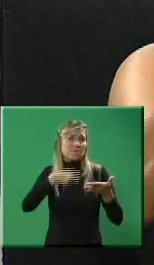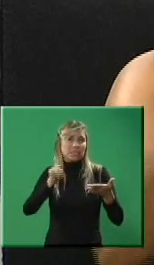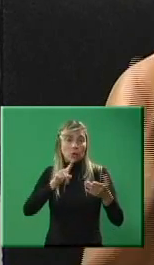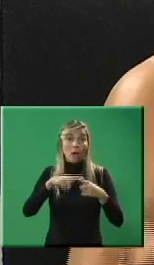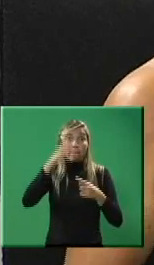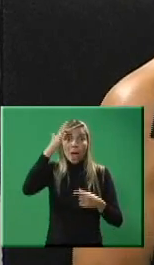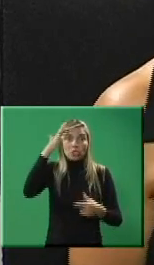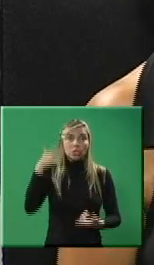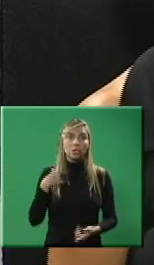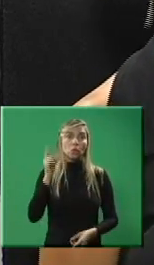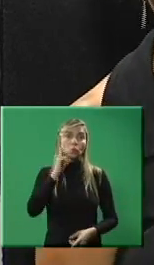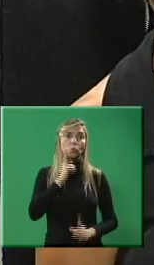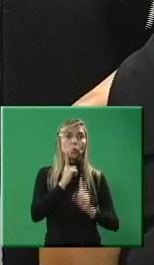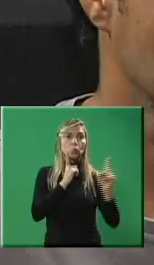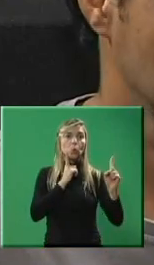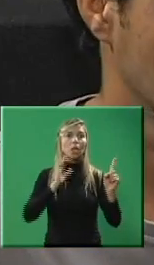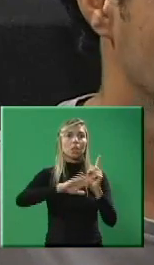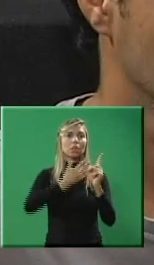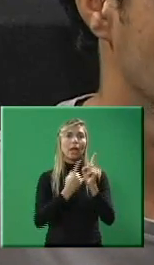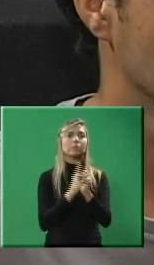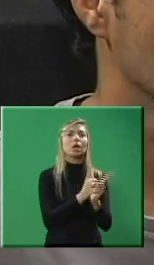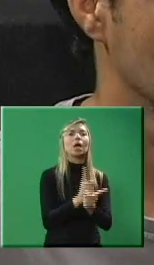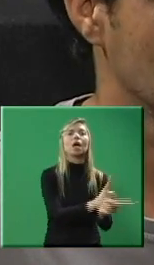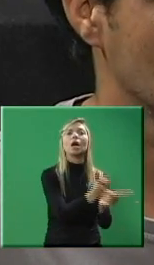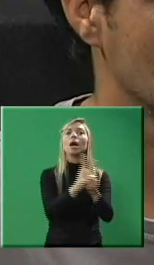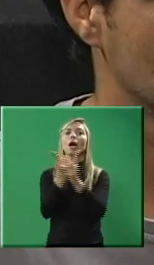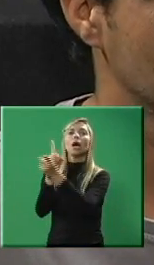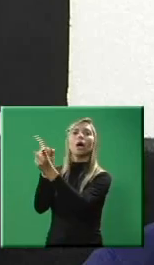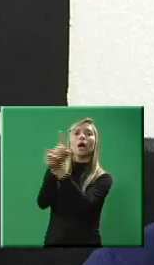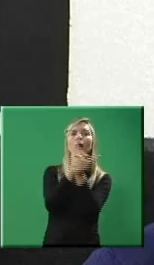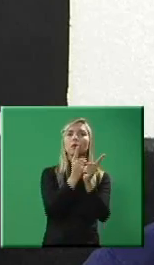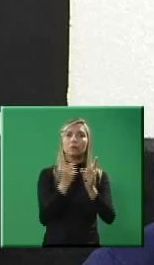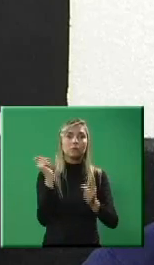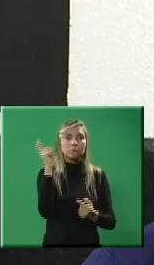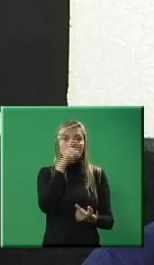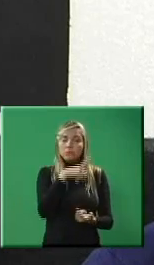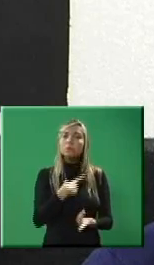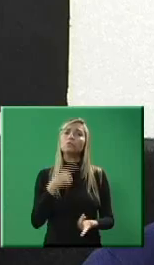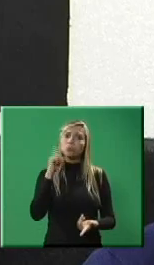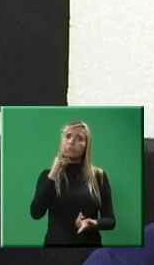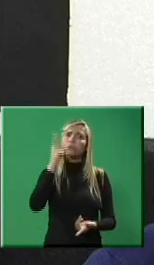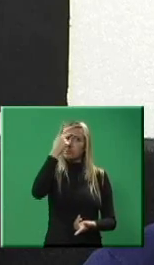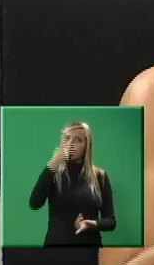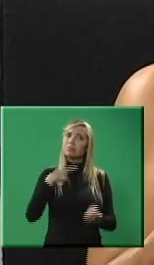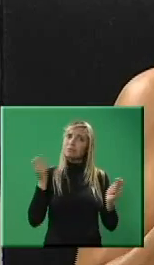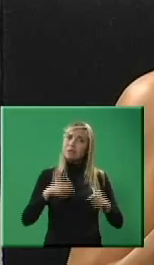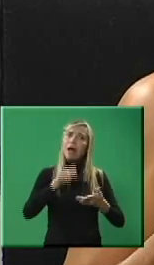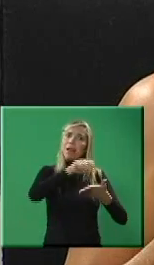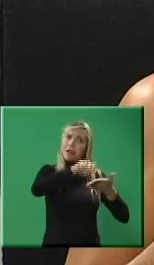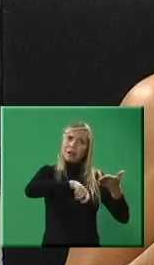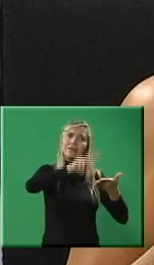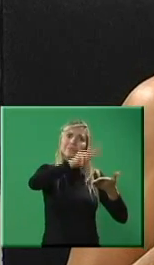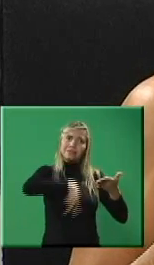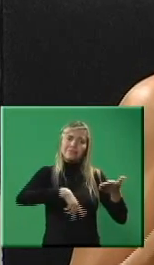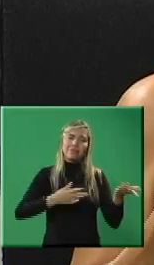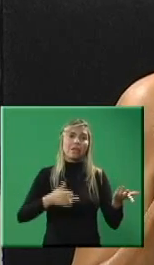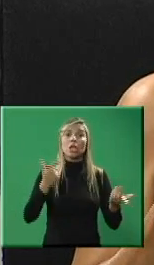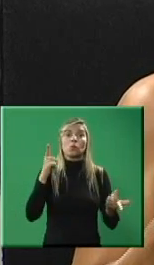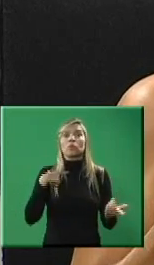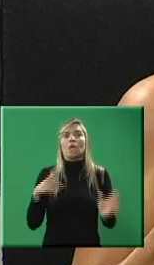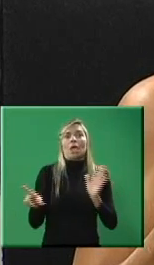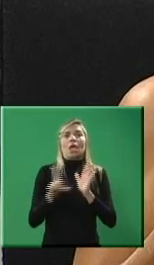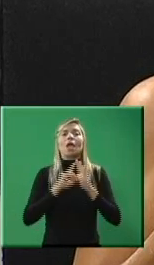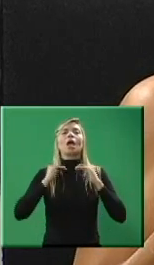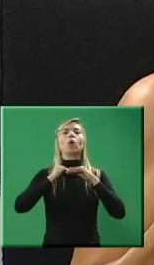cada surdo carregando um intérprete com ele. Isso não é acessibilidade, não é? Então, eu acho que nós deveríamos pensar nisso. Qual é o padrão? Não